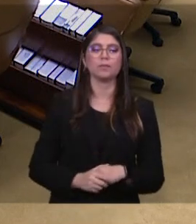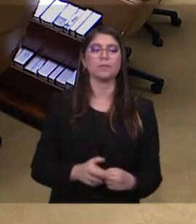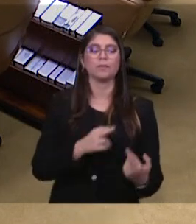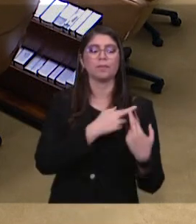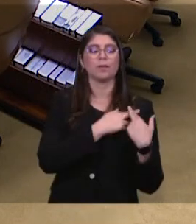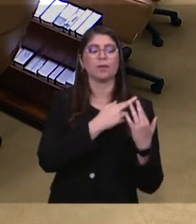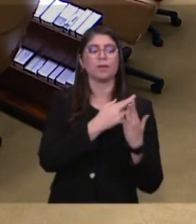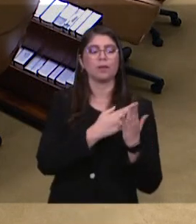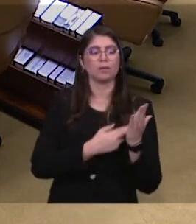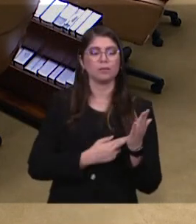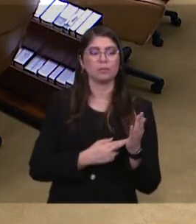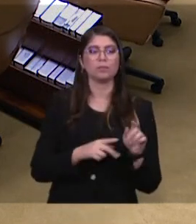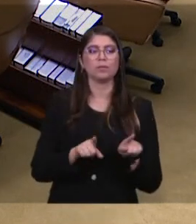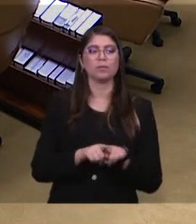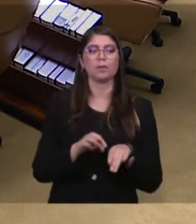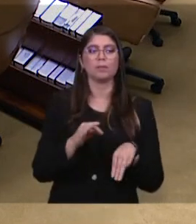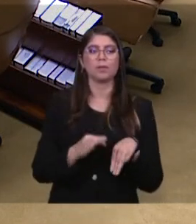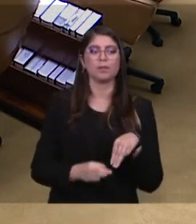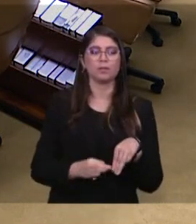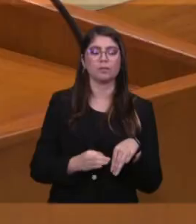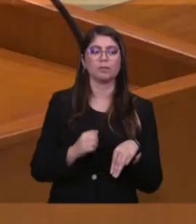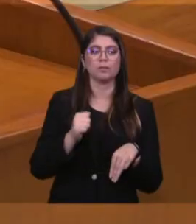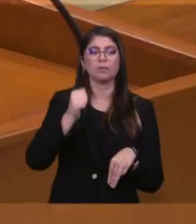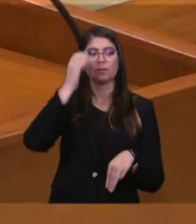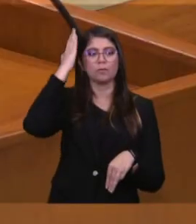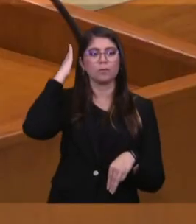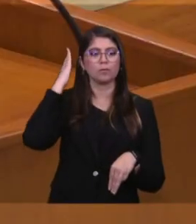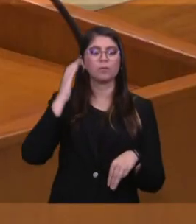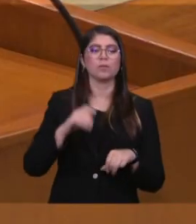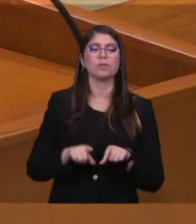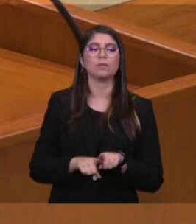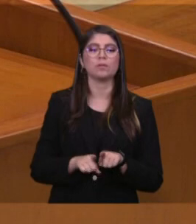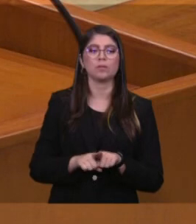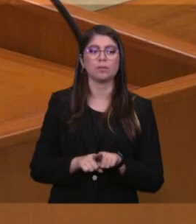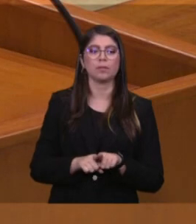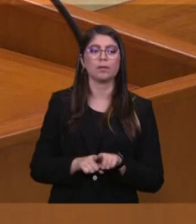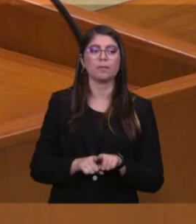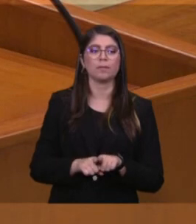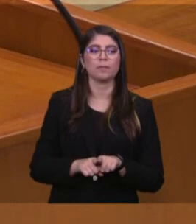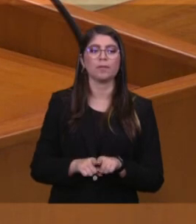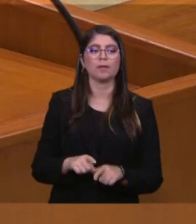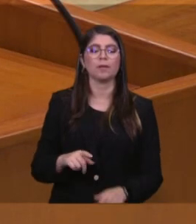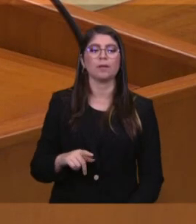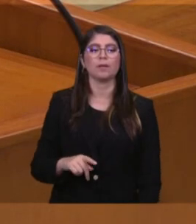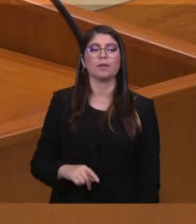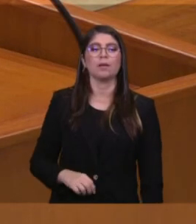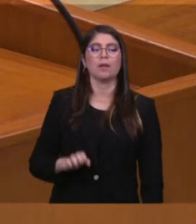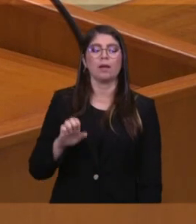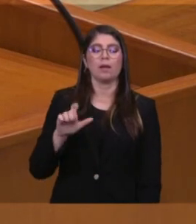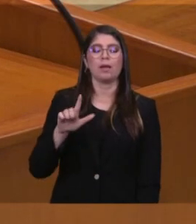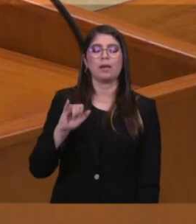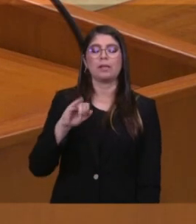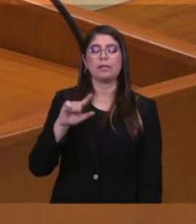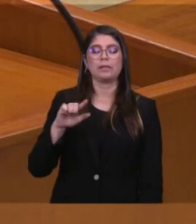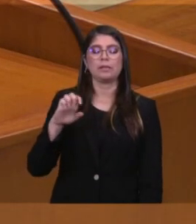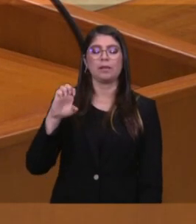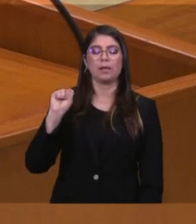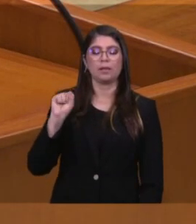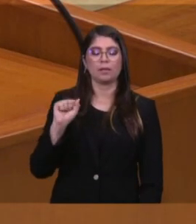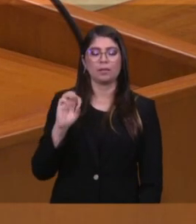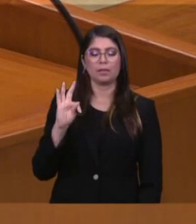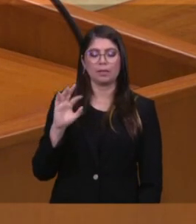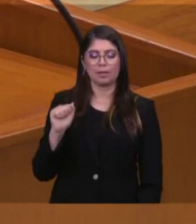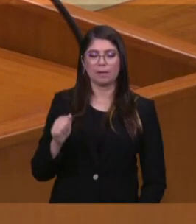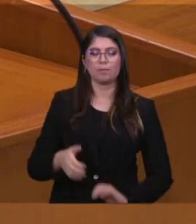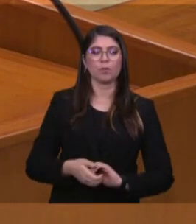relator, eminente ministro Luiz Fux, douta procuradora da República, Eliseta Maria Paiva Ramos, recebam os cumprimentos do